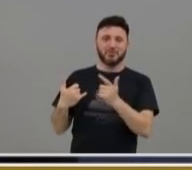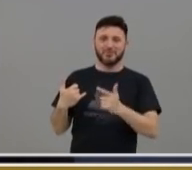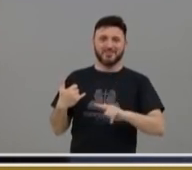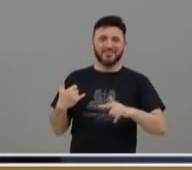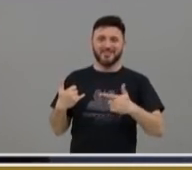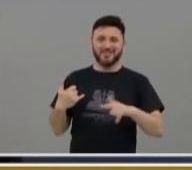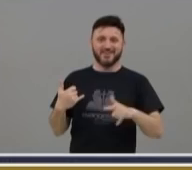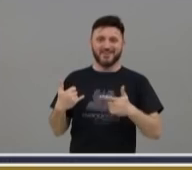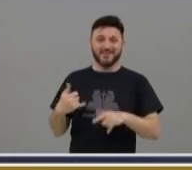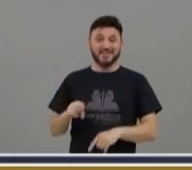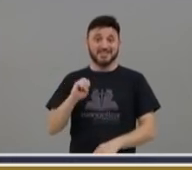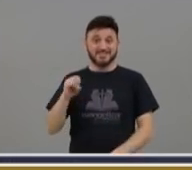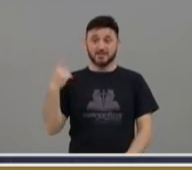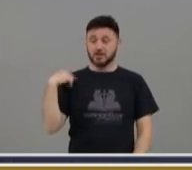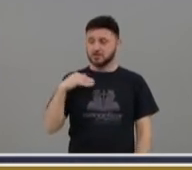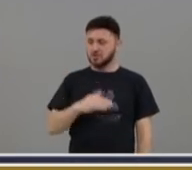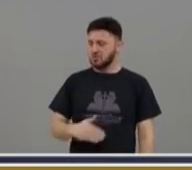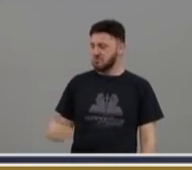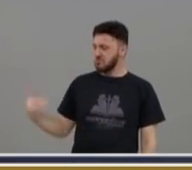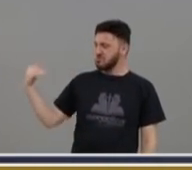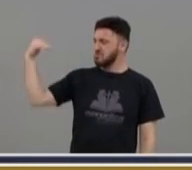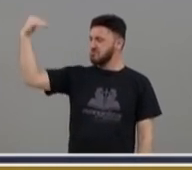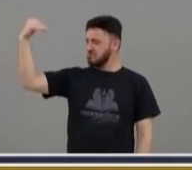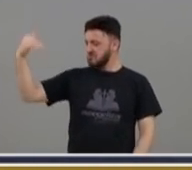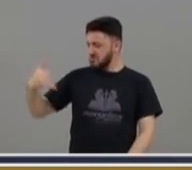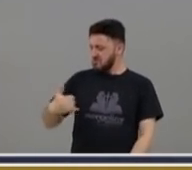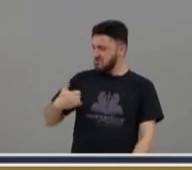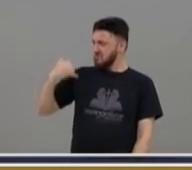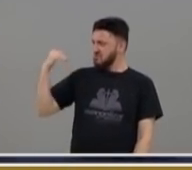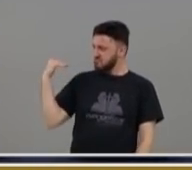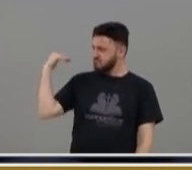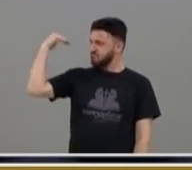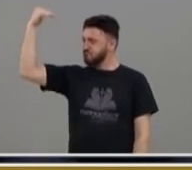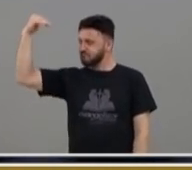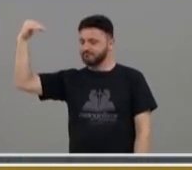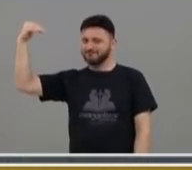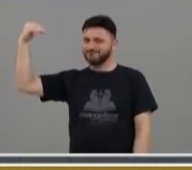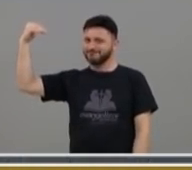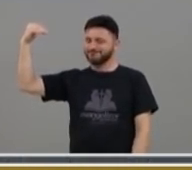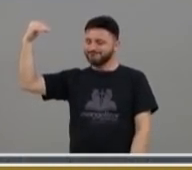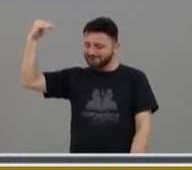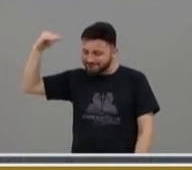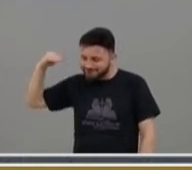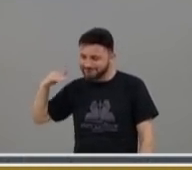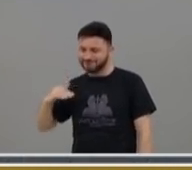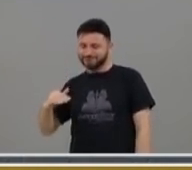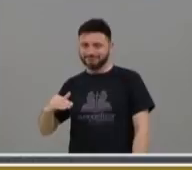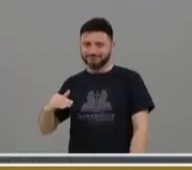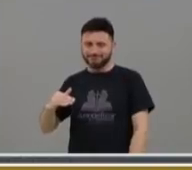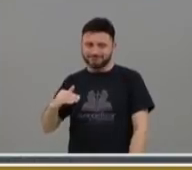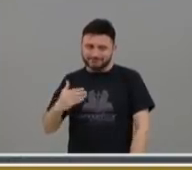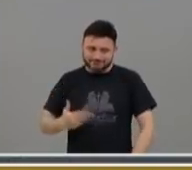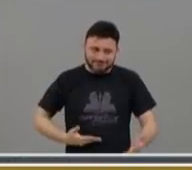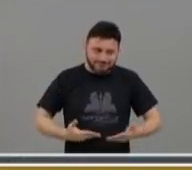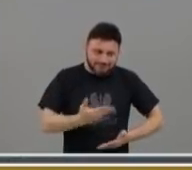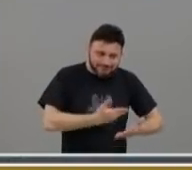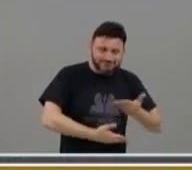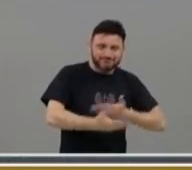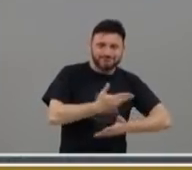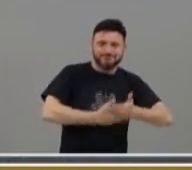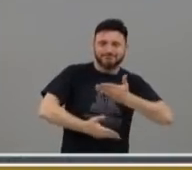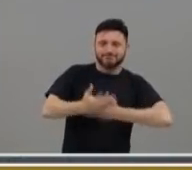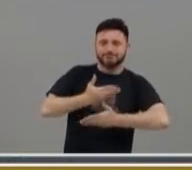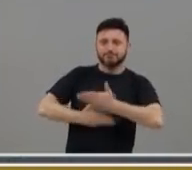pequeno. Aquele que quer ser o melhor de todos, torne-se o servidor, e